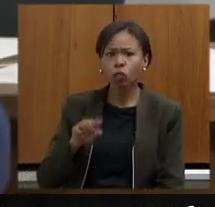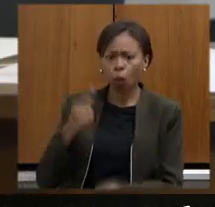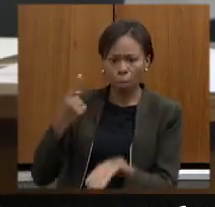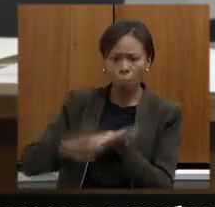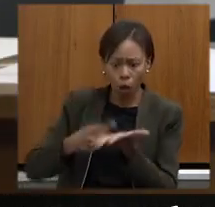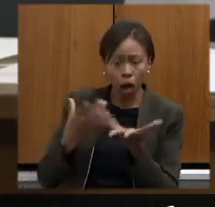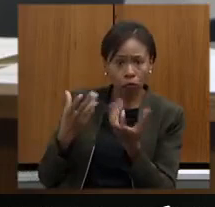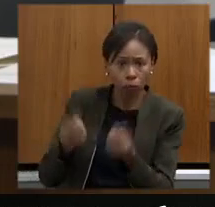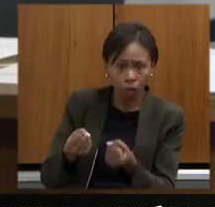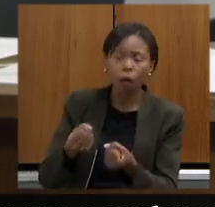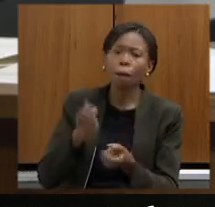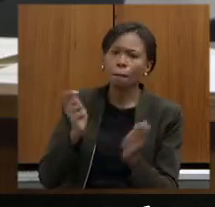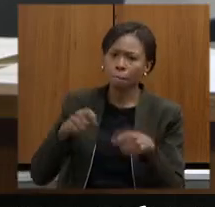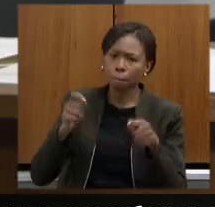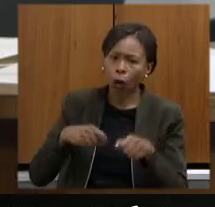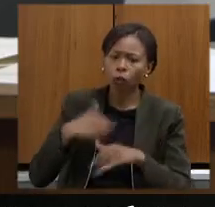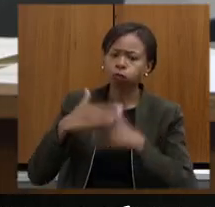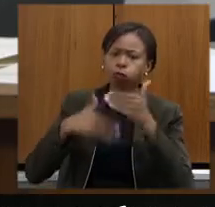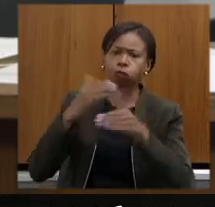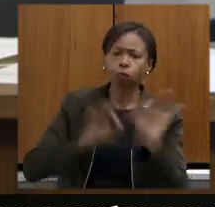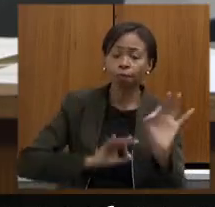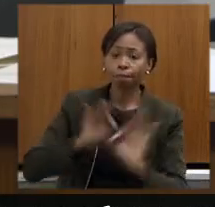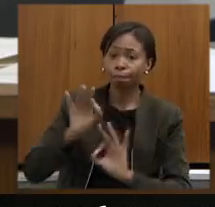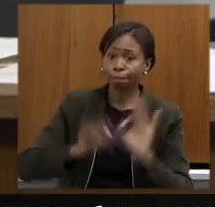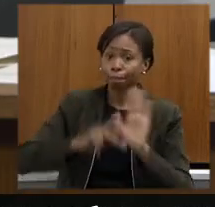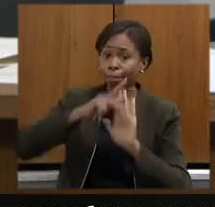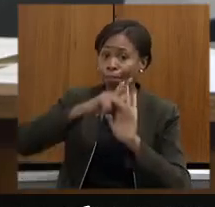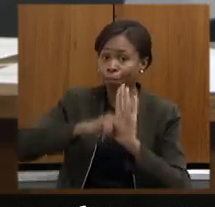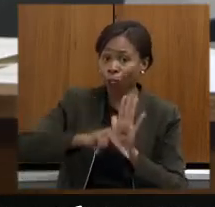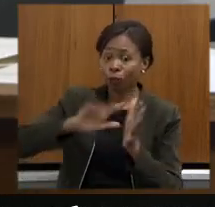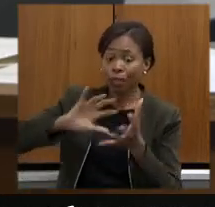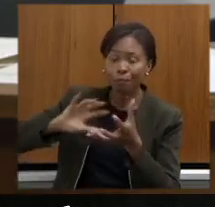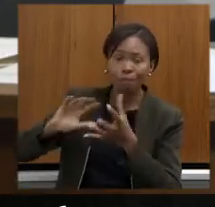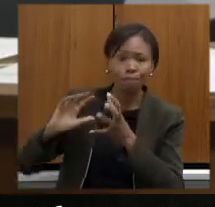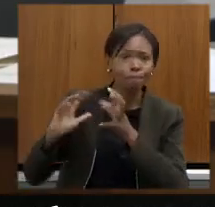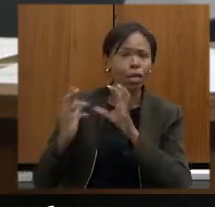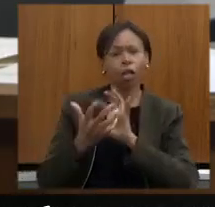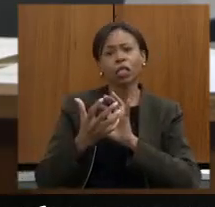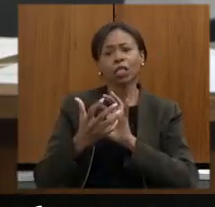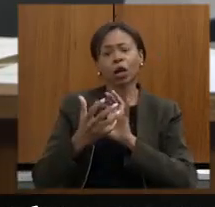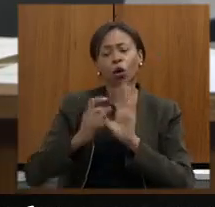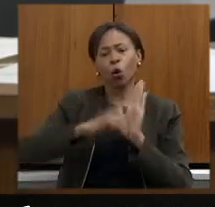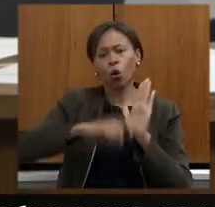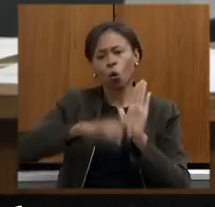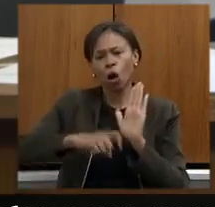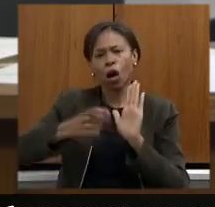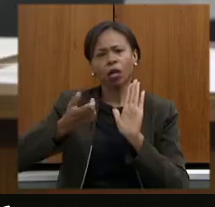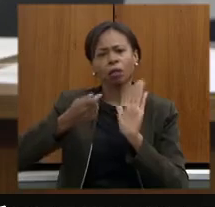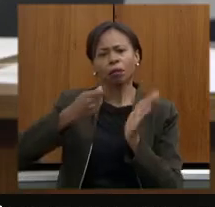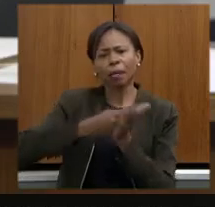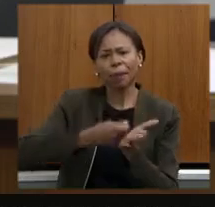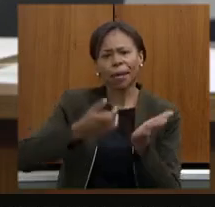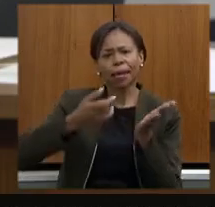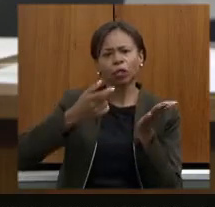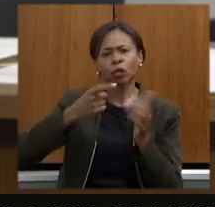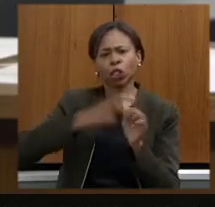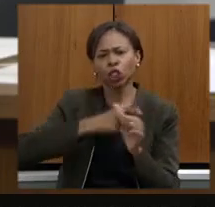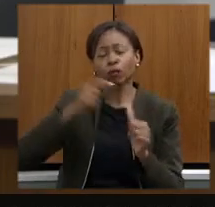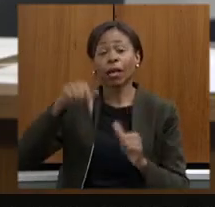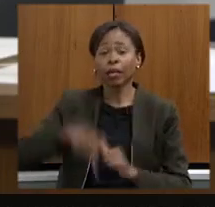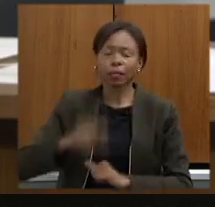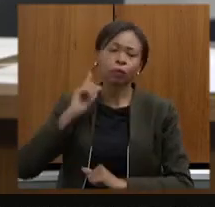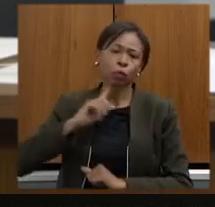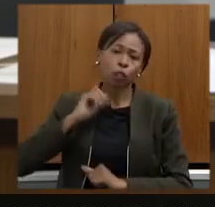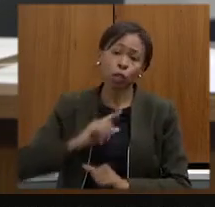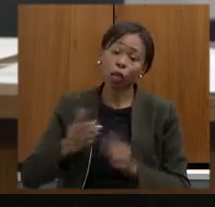dar a condição Agora sim de construir do plano de recuperação fiscal do Estado de Minas Gerais com a Assembleia Legislativa com muito